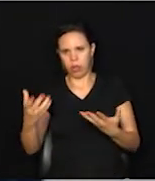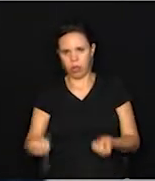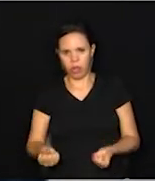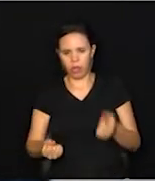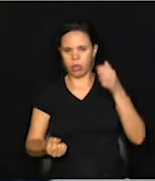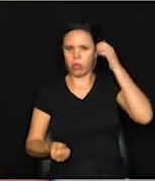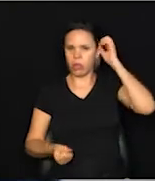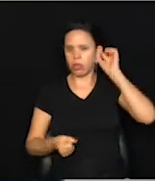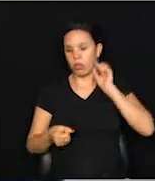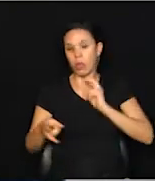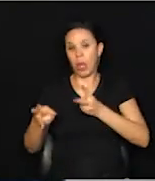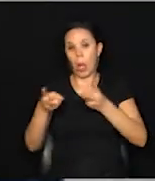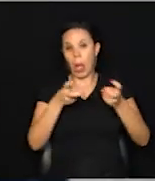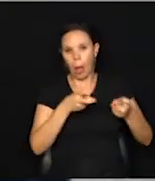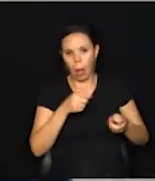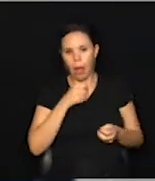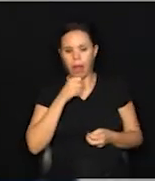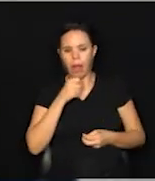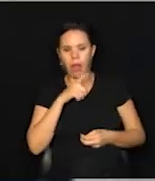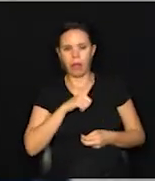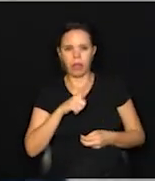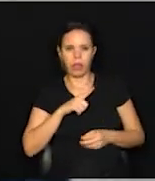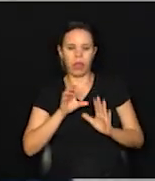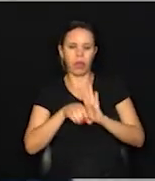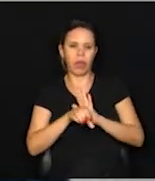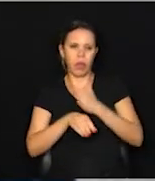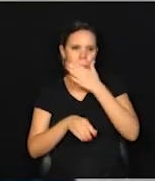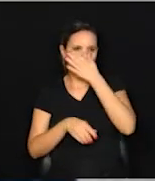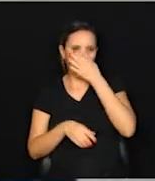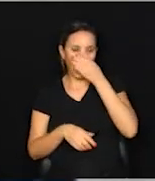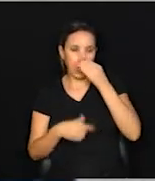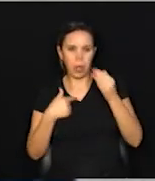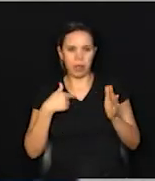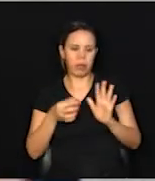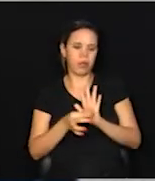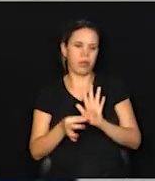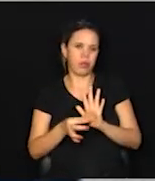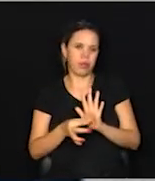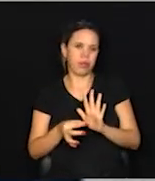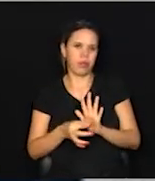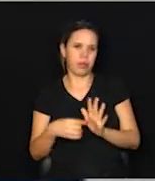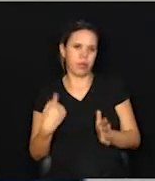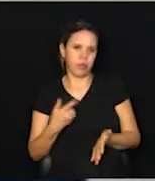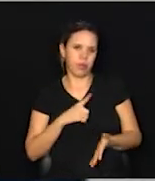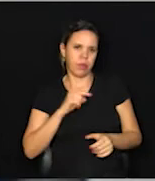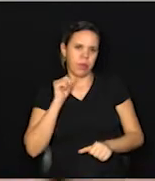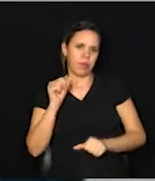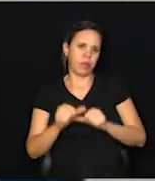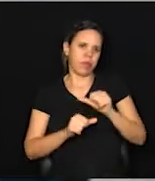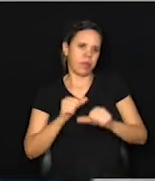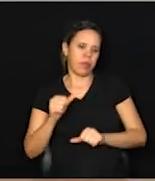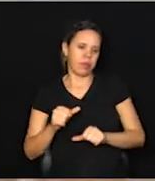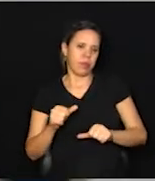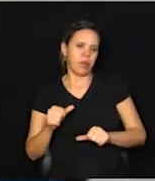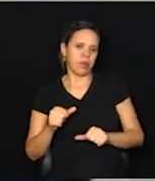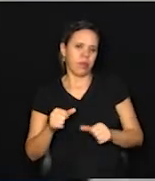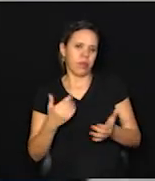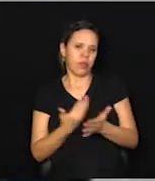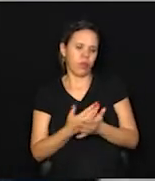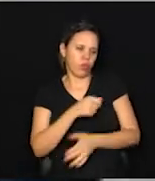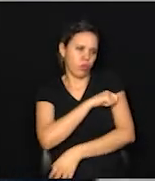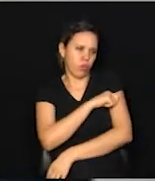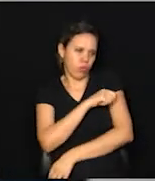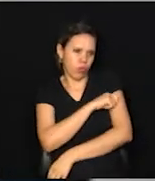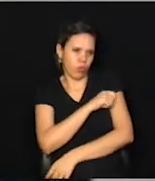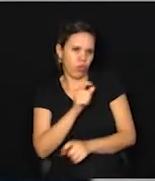você percebe que ainda existe um conceito que, na minha opinião, a gente vai mudar botando os estudantes de